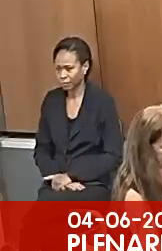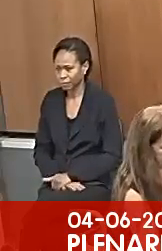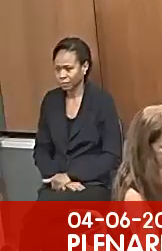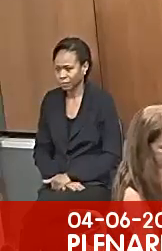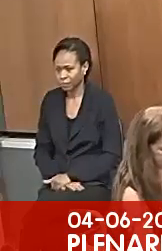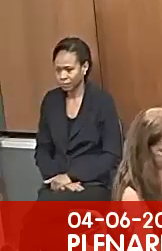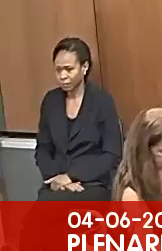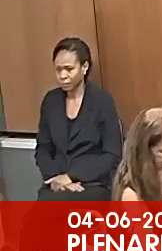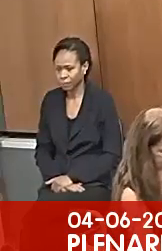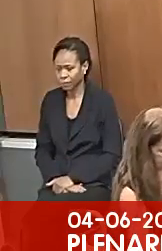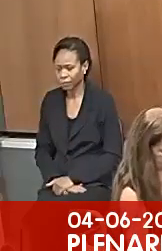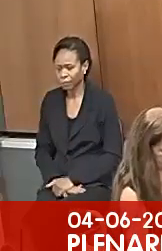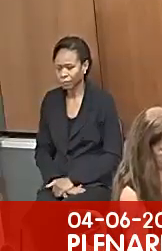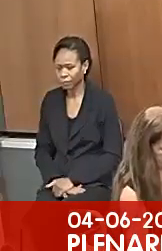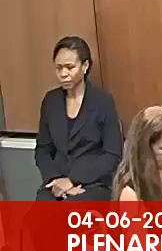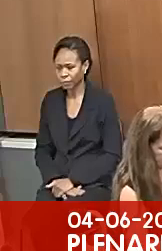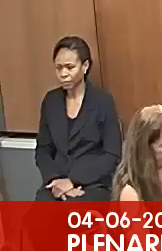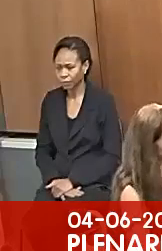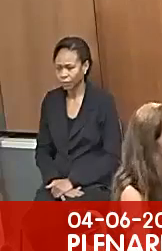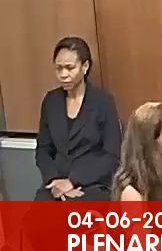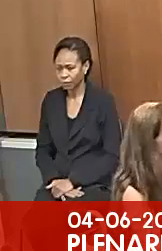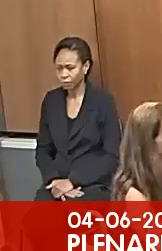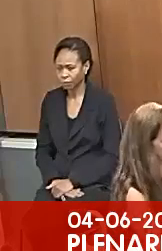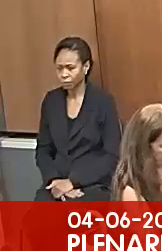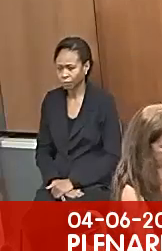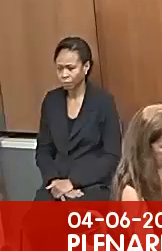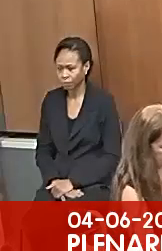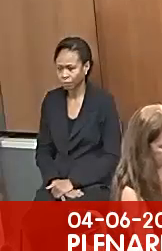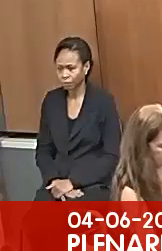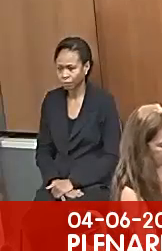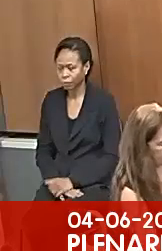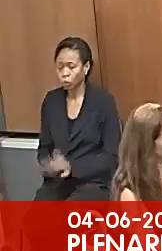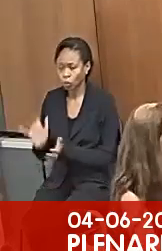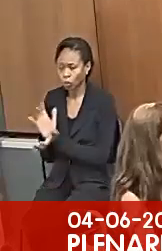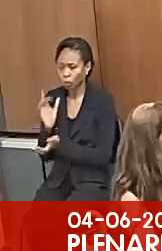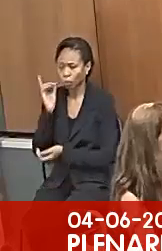Só informo aqui que os deputados querem adquirir, eu já tenho o meu.